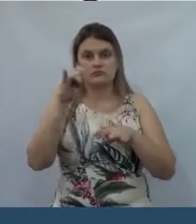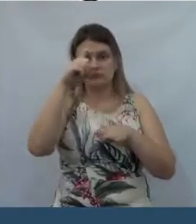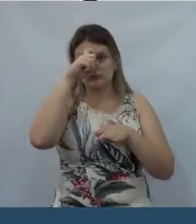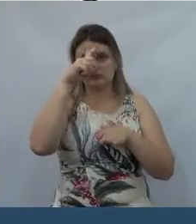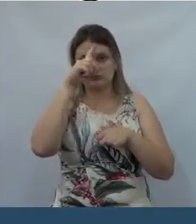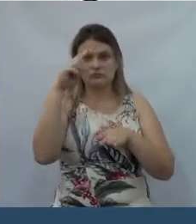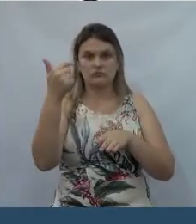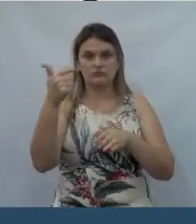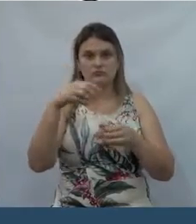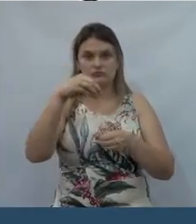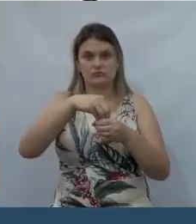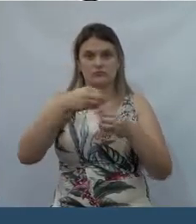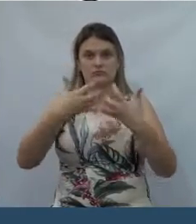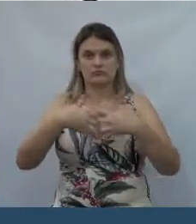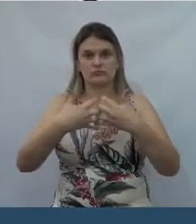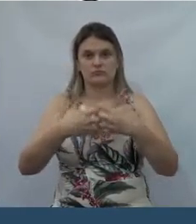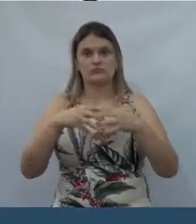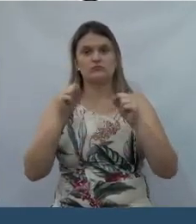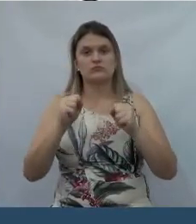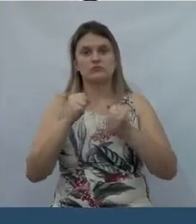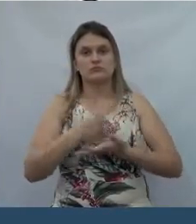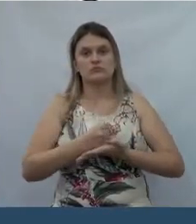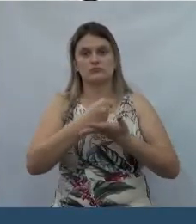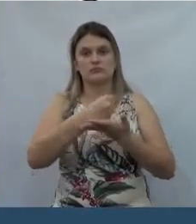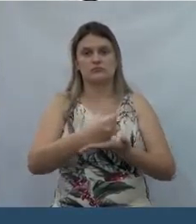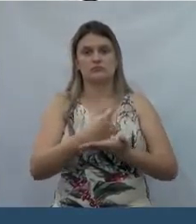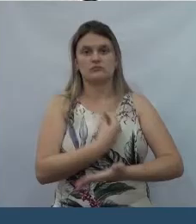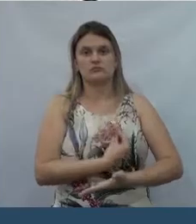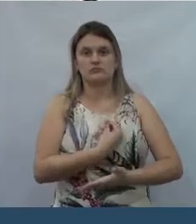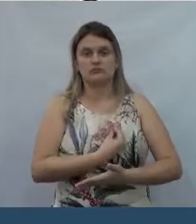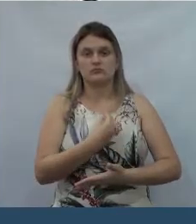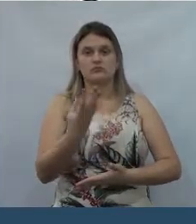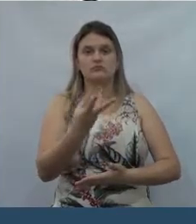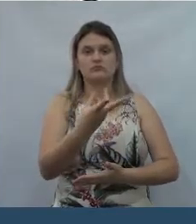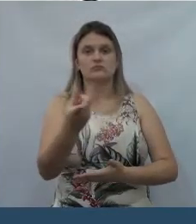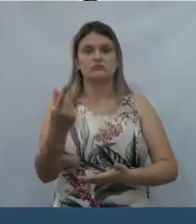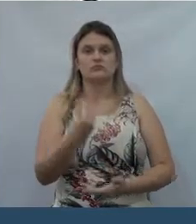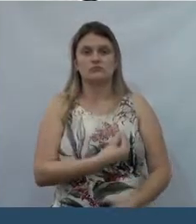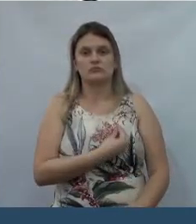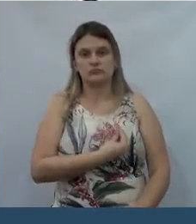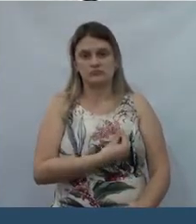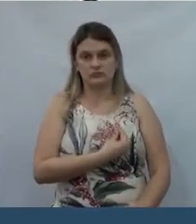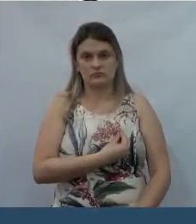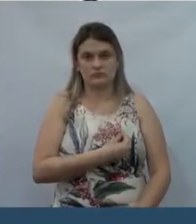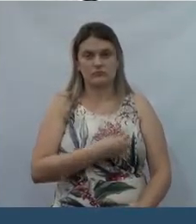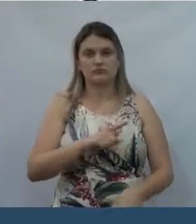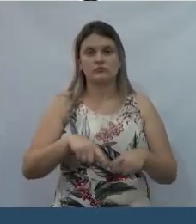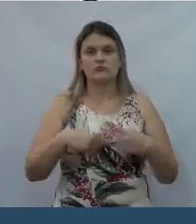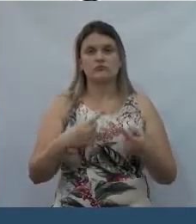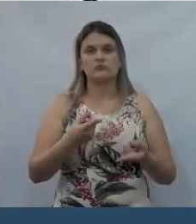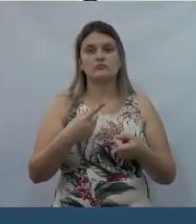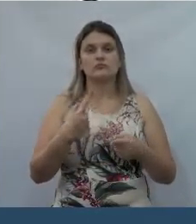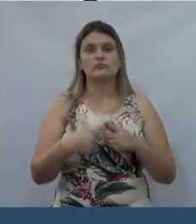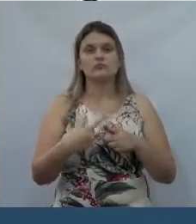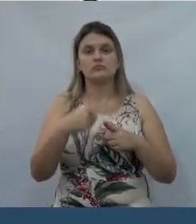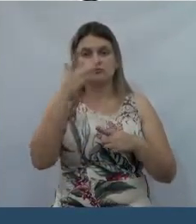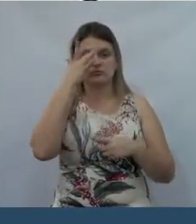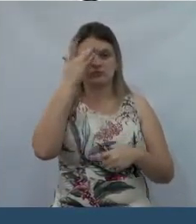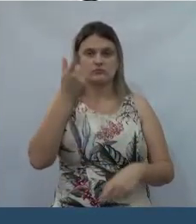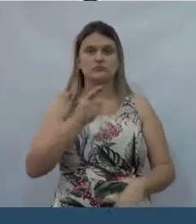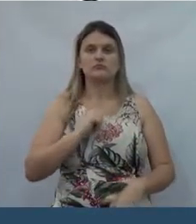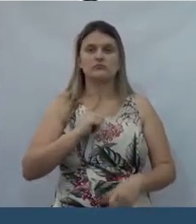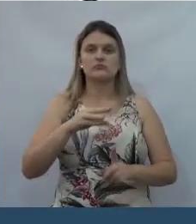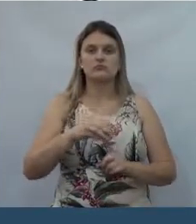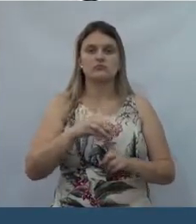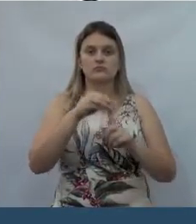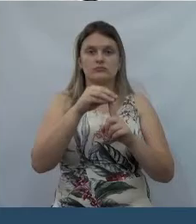equipamento. Pode-se salvar uma vida. E quantas vidas? Nós temos aí, principalmente